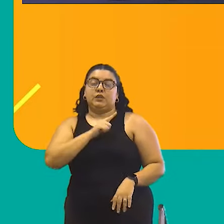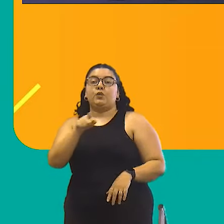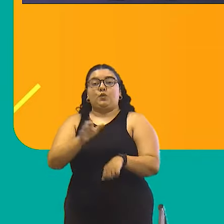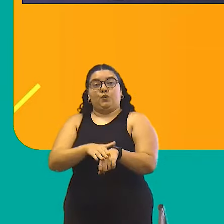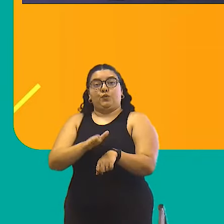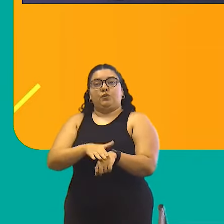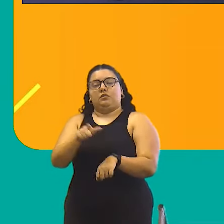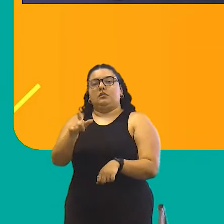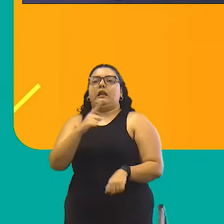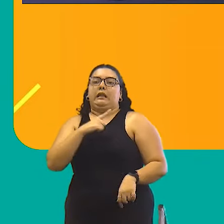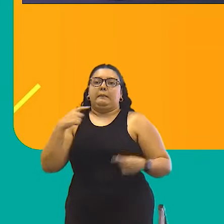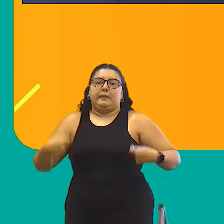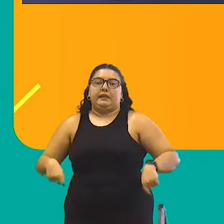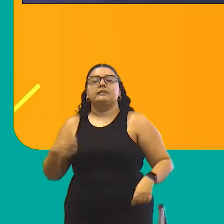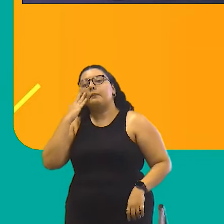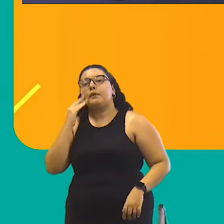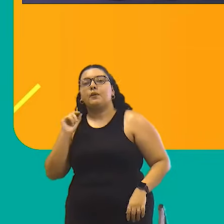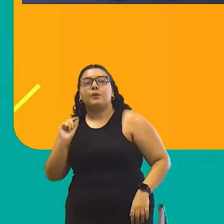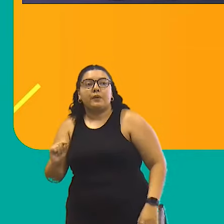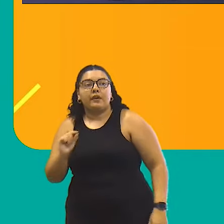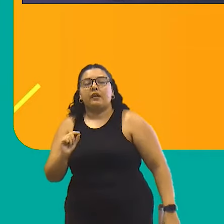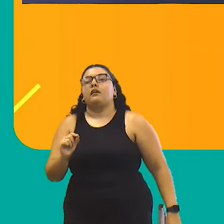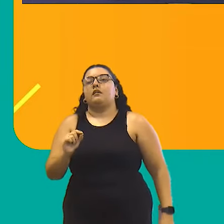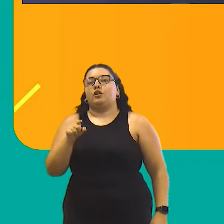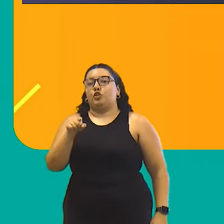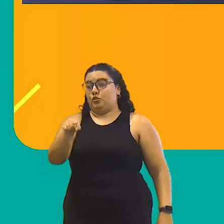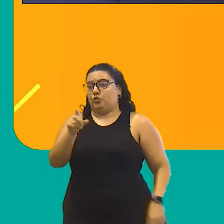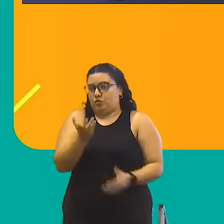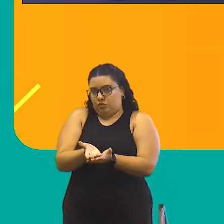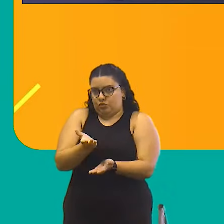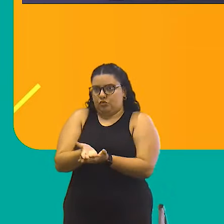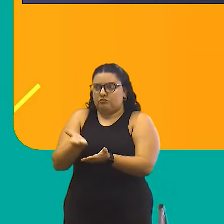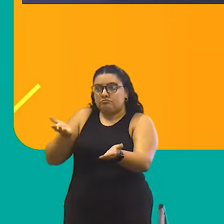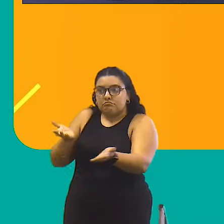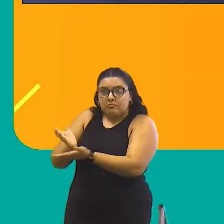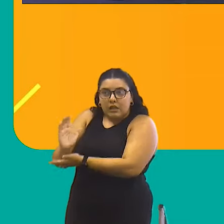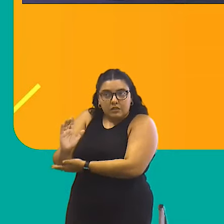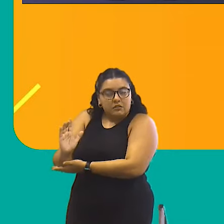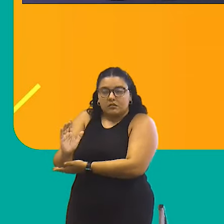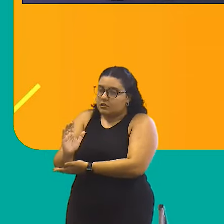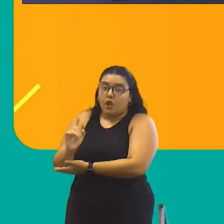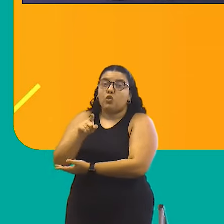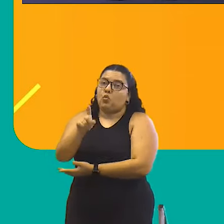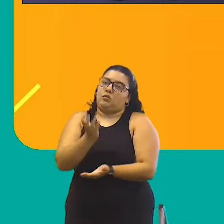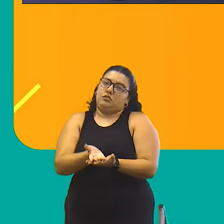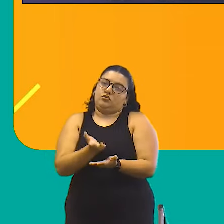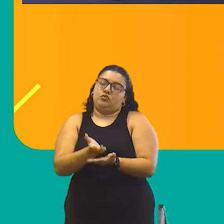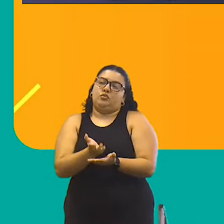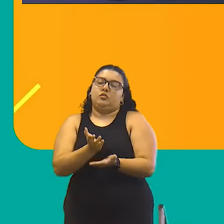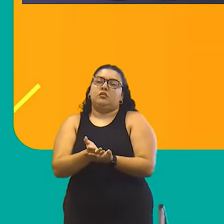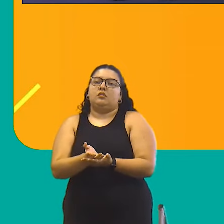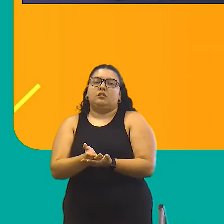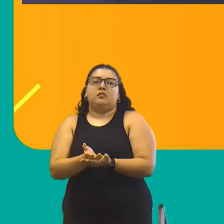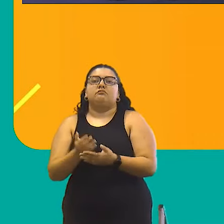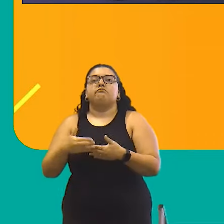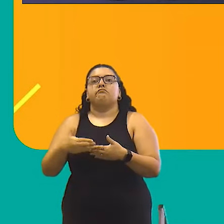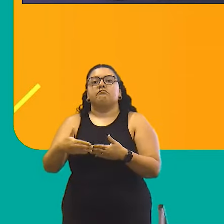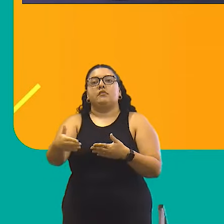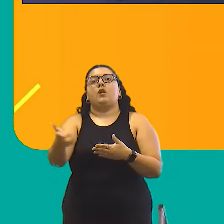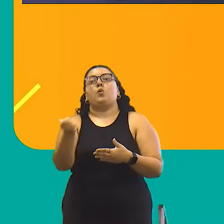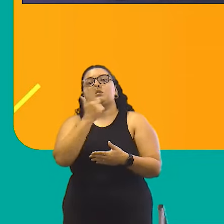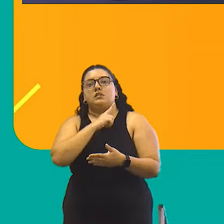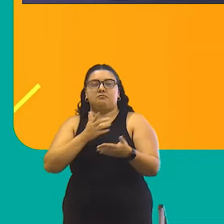vocês têm que saber é o seguinte: você não estuda para passar, você estuda até